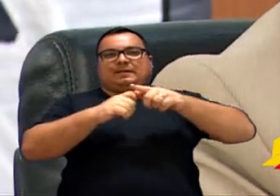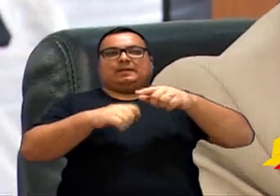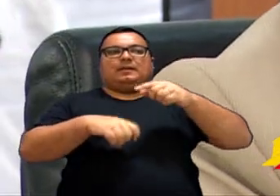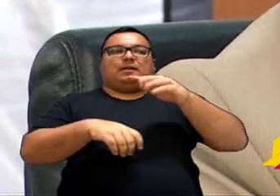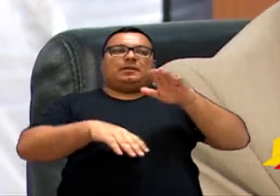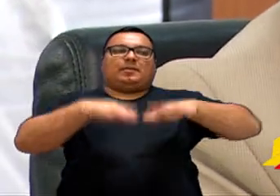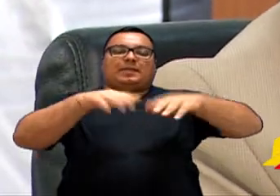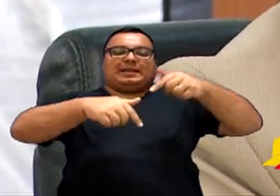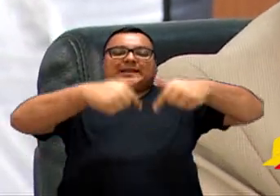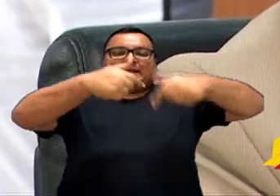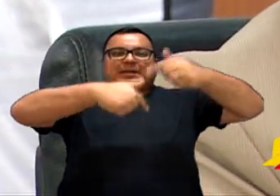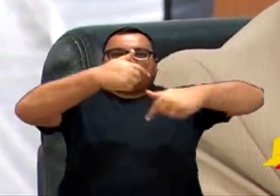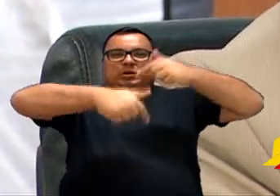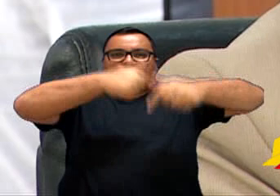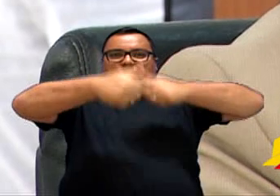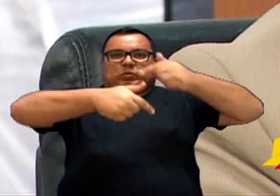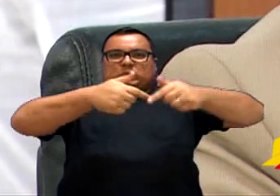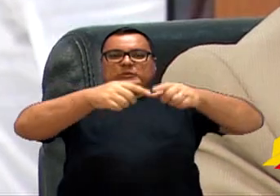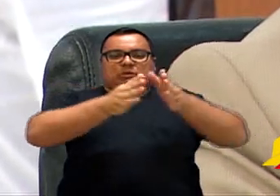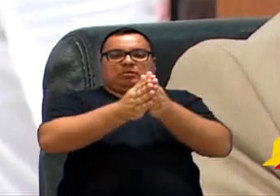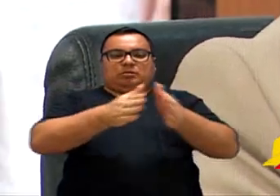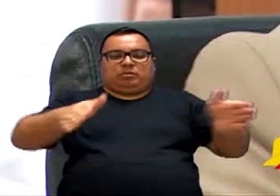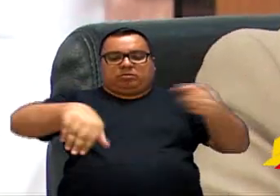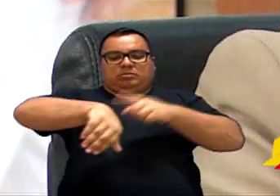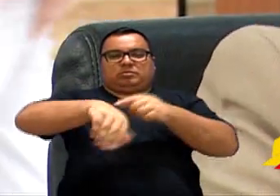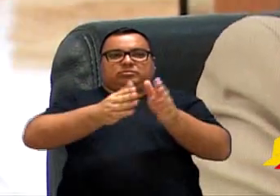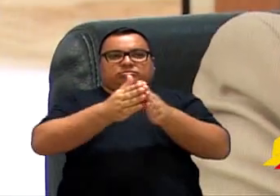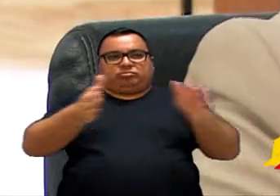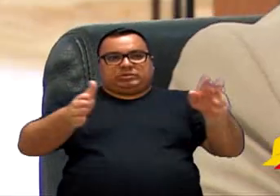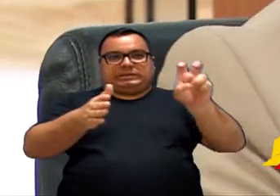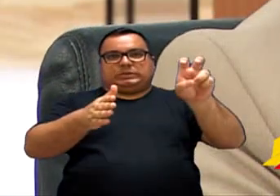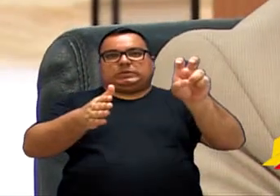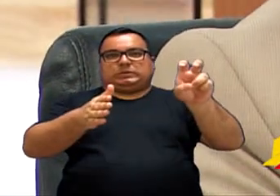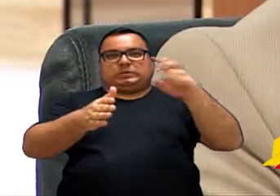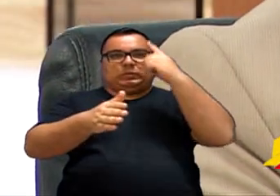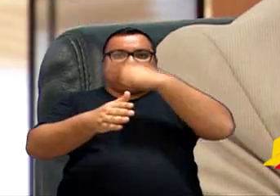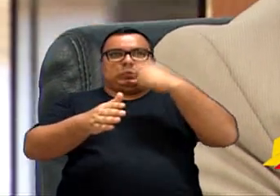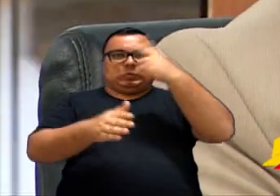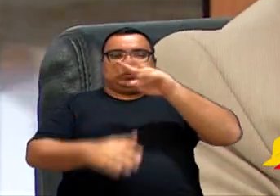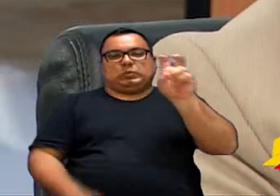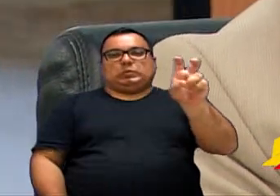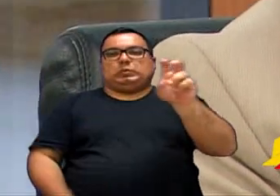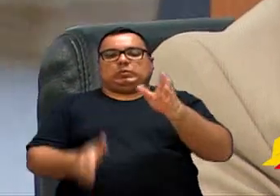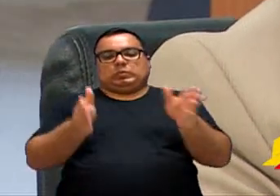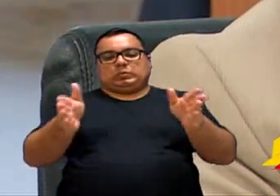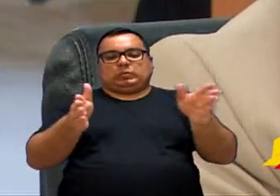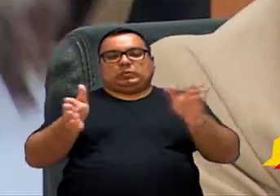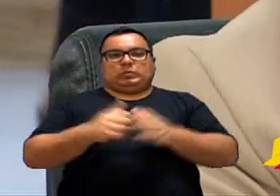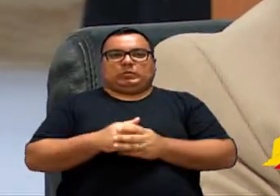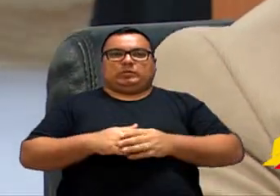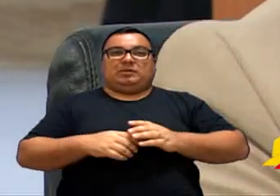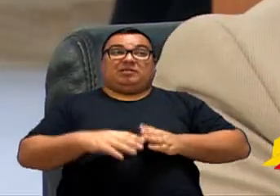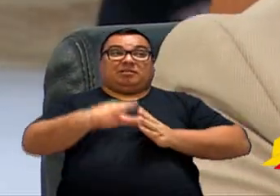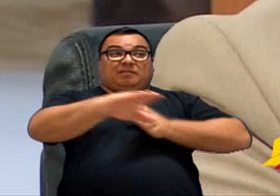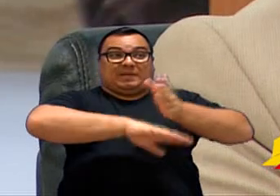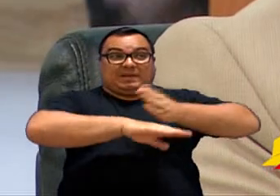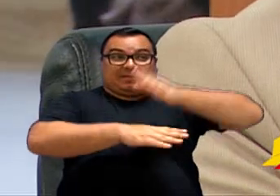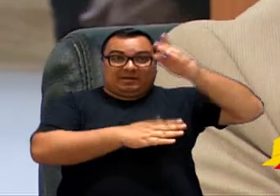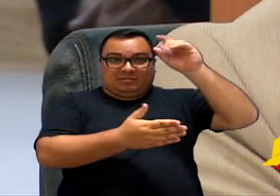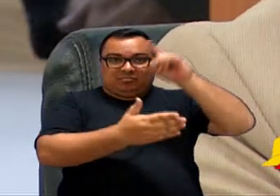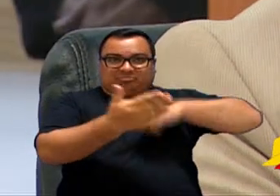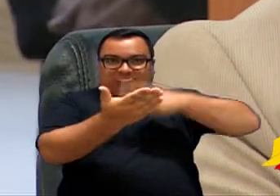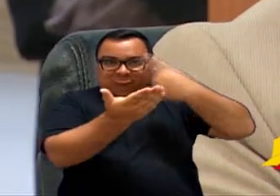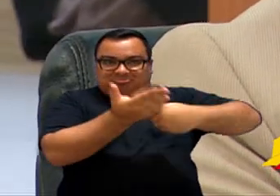estou enganado. Então, assim, é muito difícil de suplir. Aí a gente fez até uma reunião